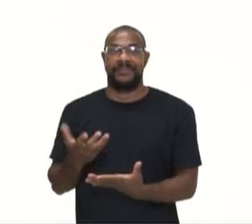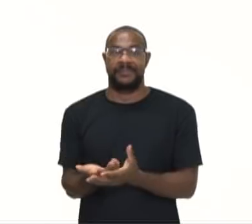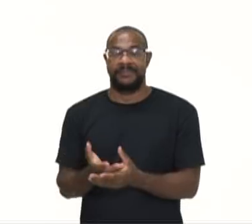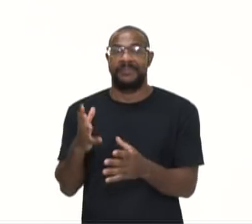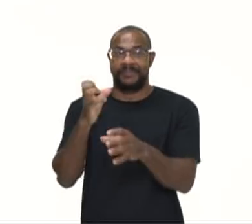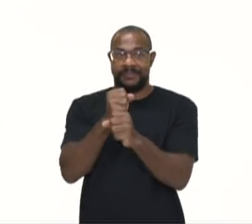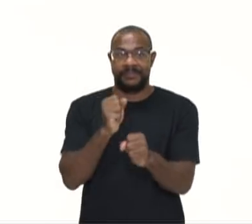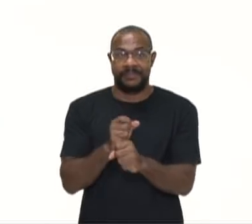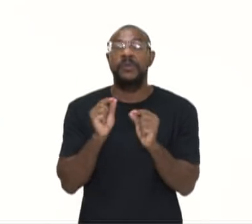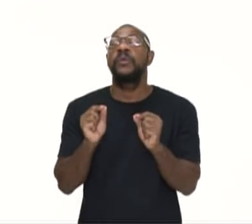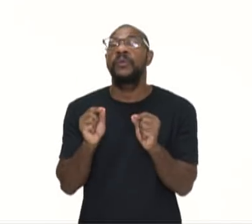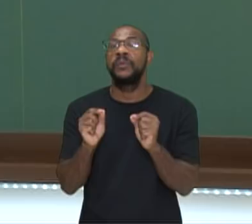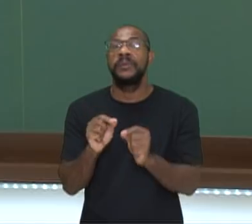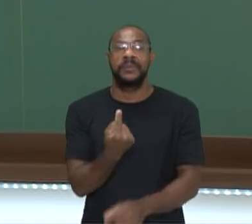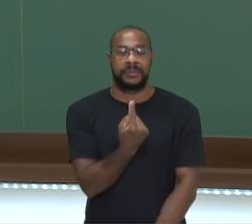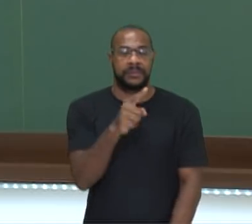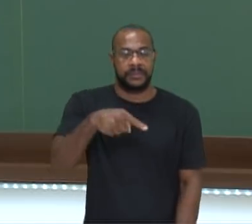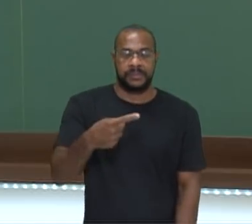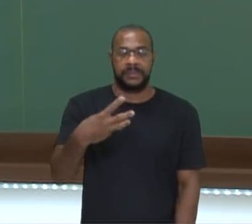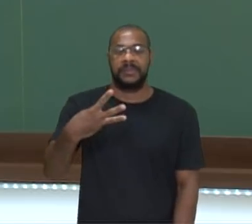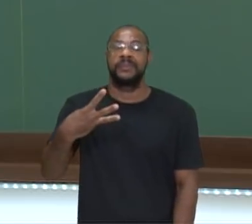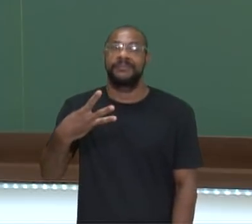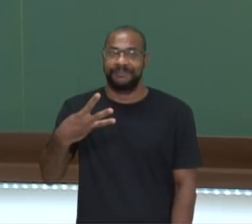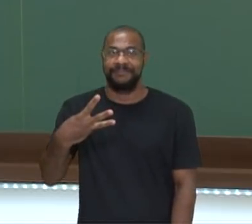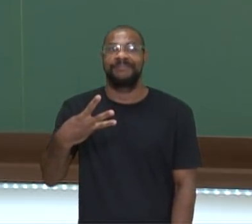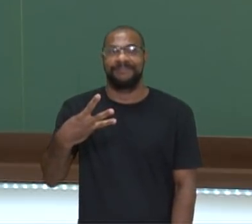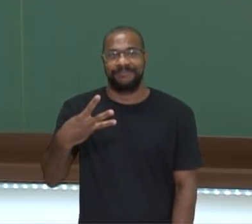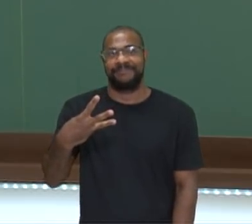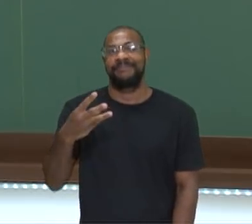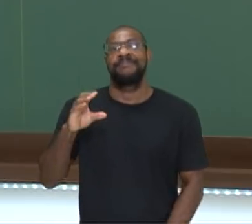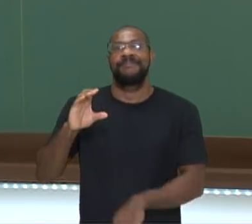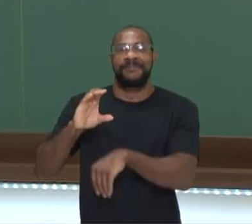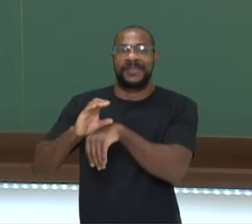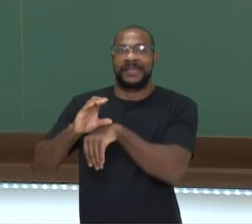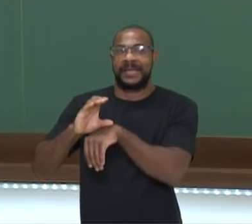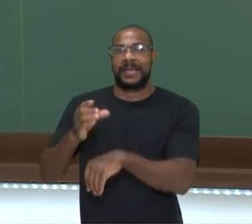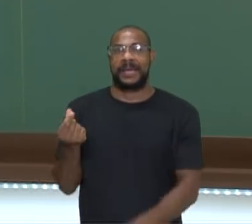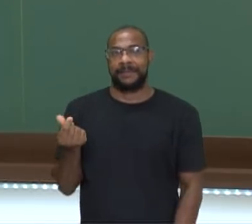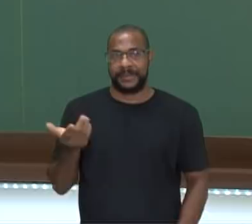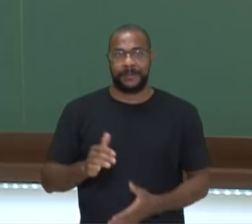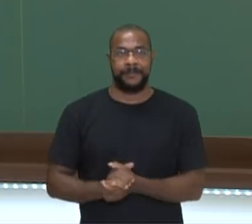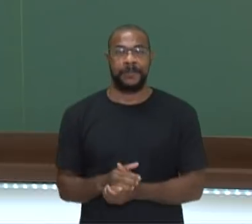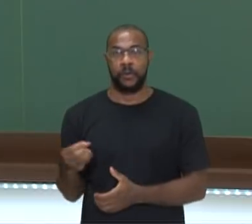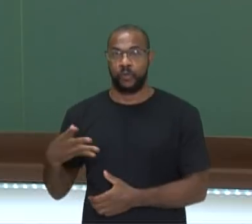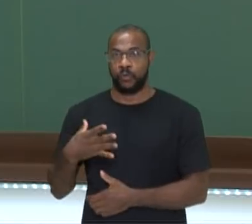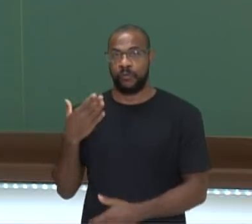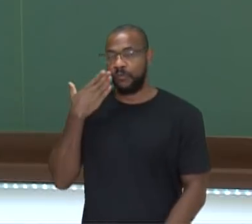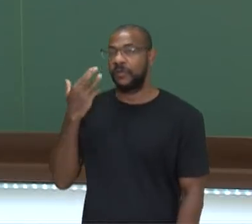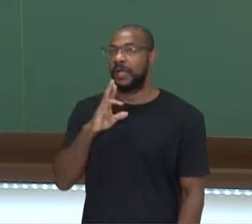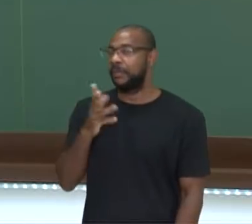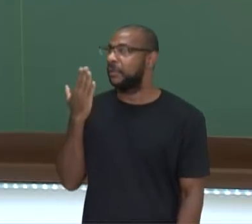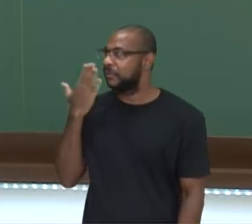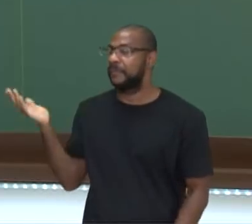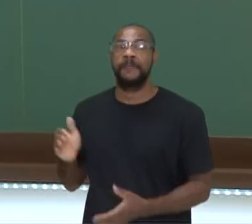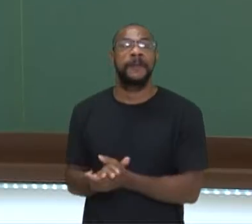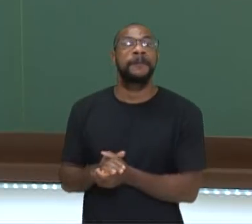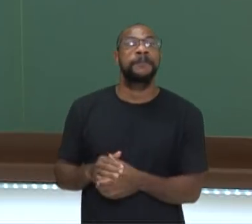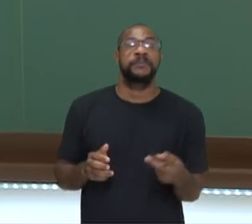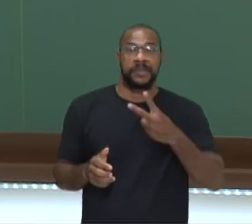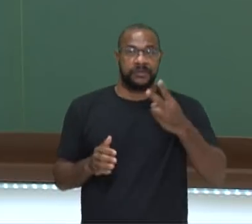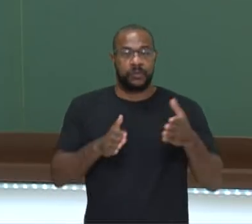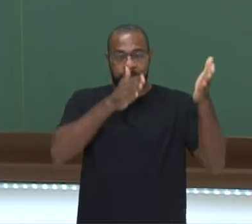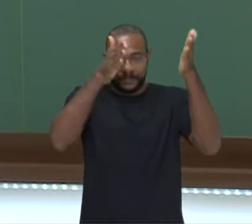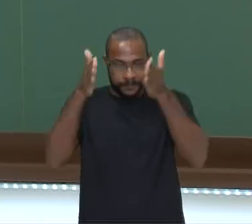seja, 130% do capital, o novo montante. Tranquilo? Na segunda